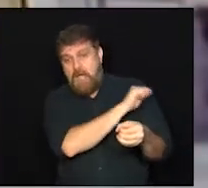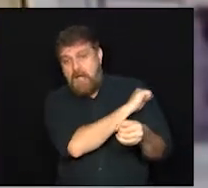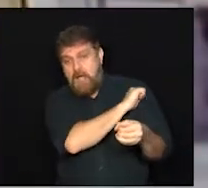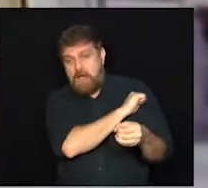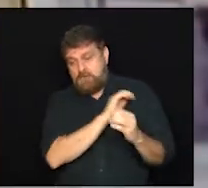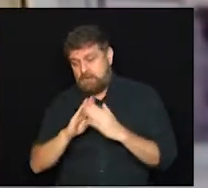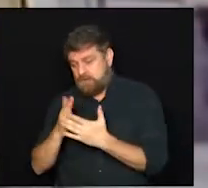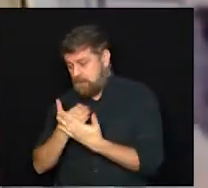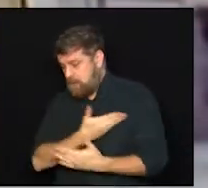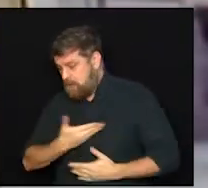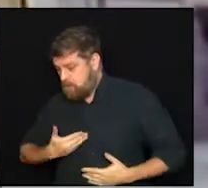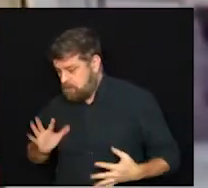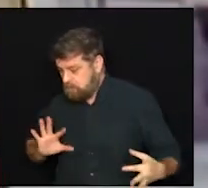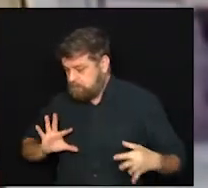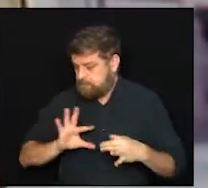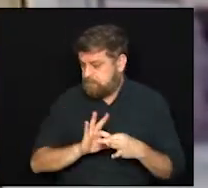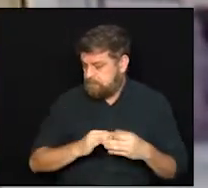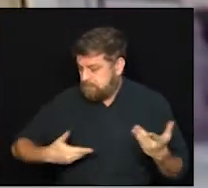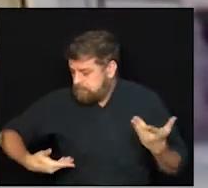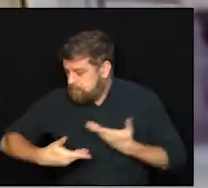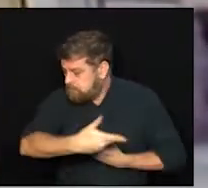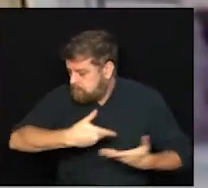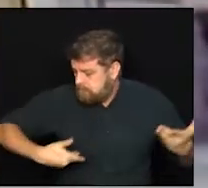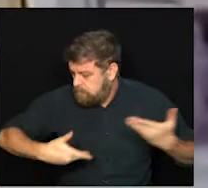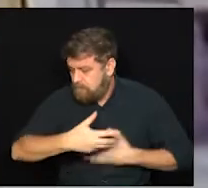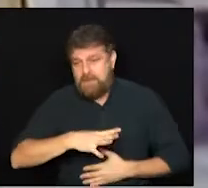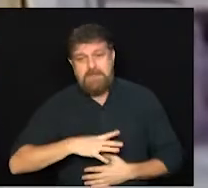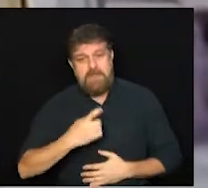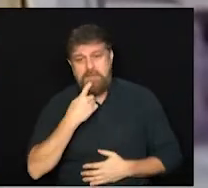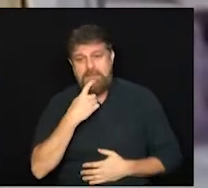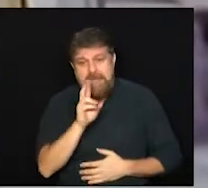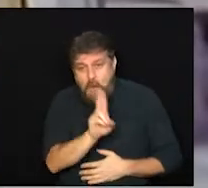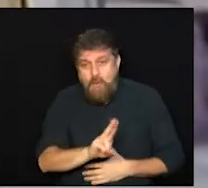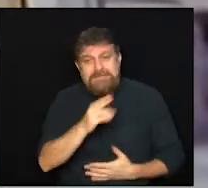dizer, Campinas é diferenciada, ela precisa usar melhor o que tem.